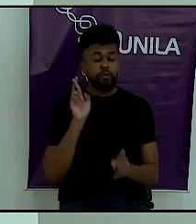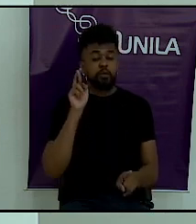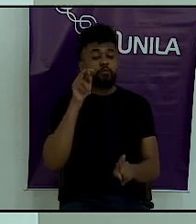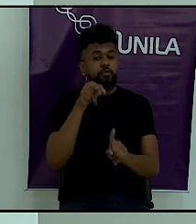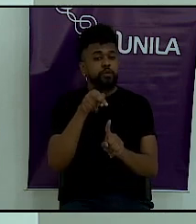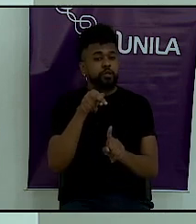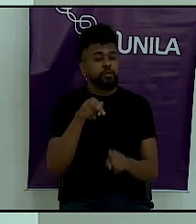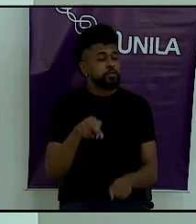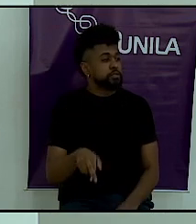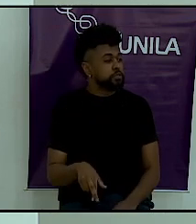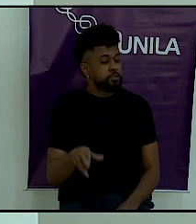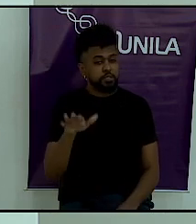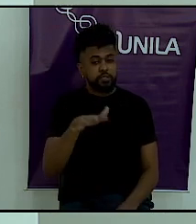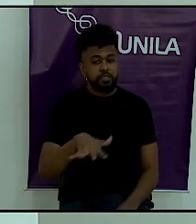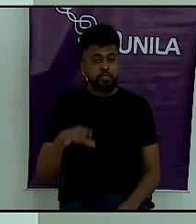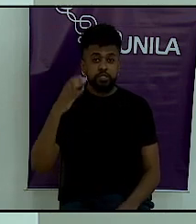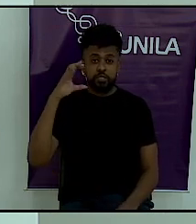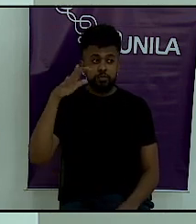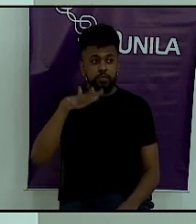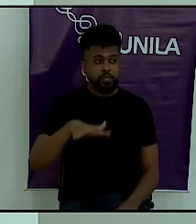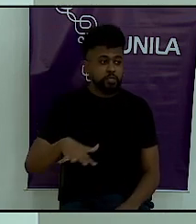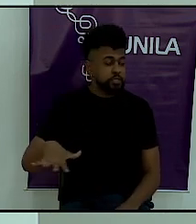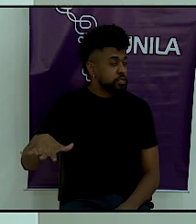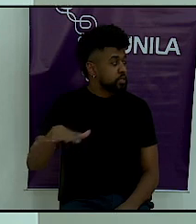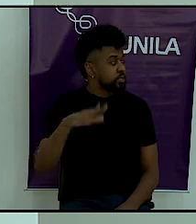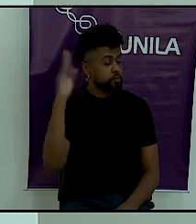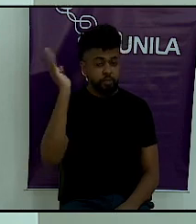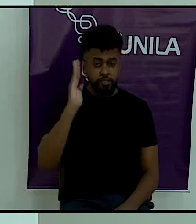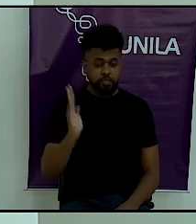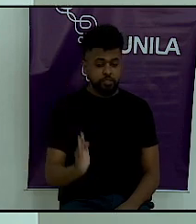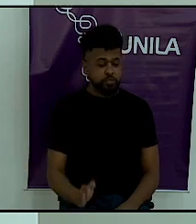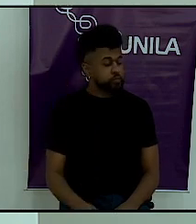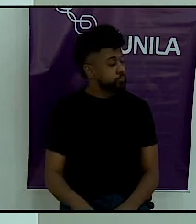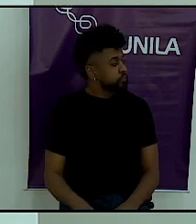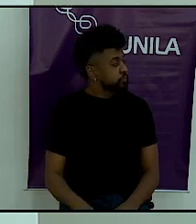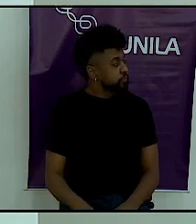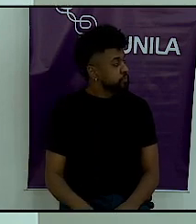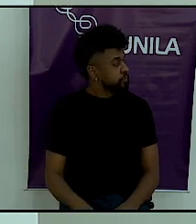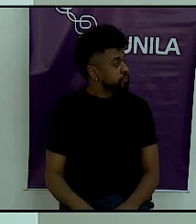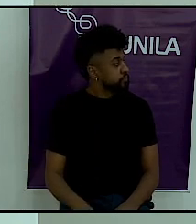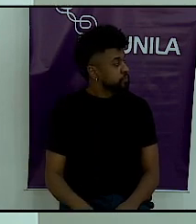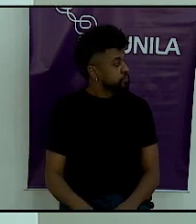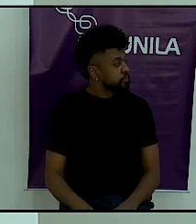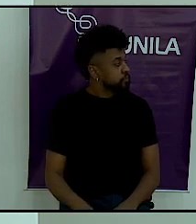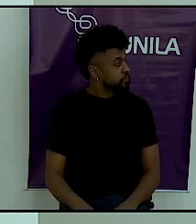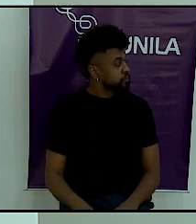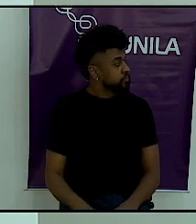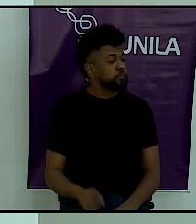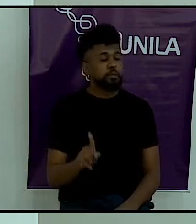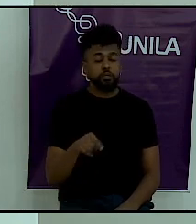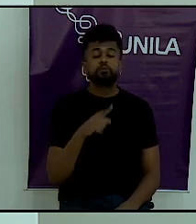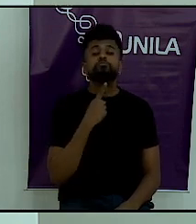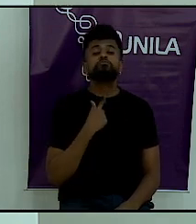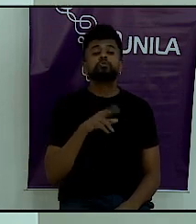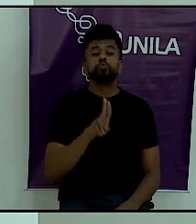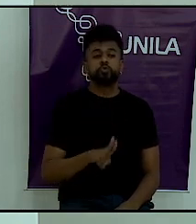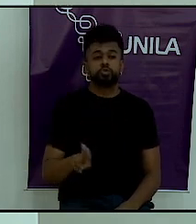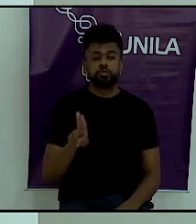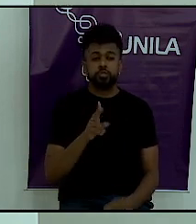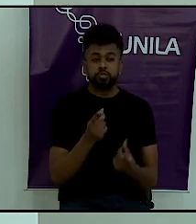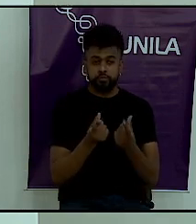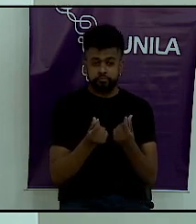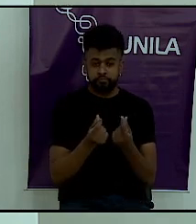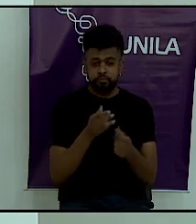termos de conhecimento científico nessa área aqui no Brasil. Então, a nossa solução seria utilizar esse orçamento